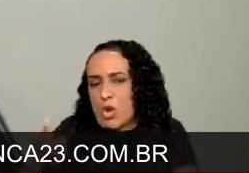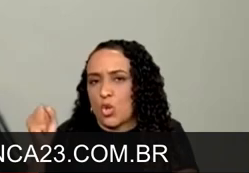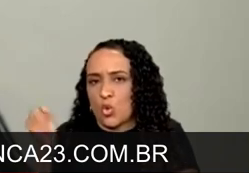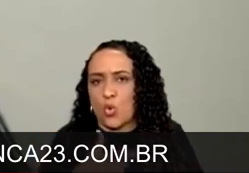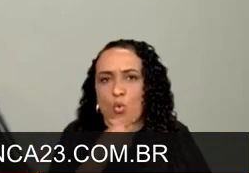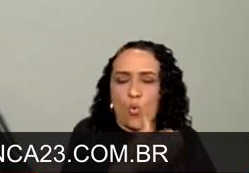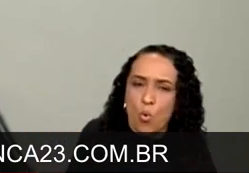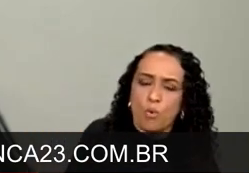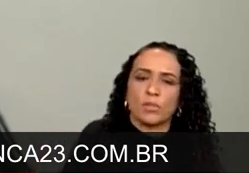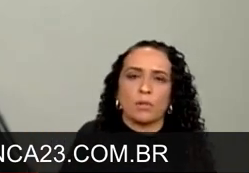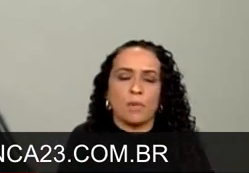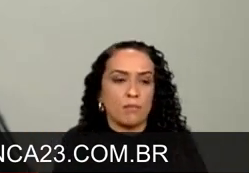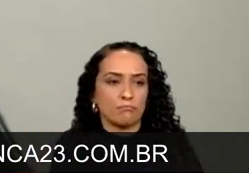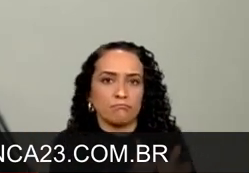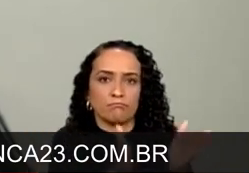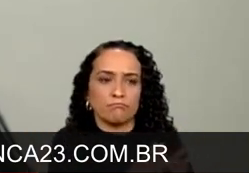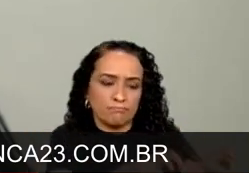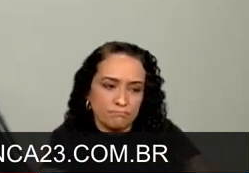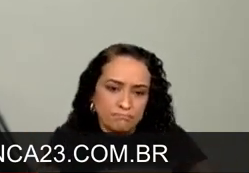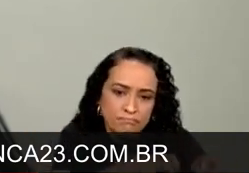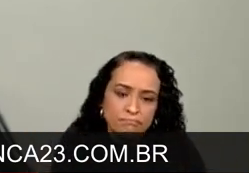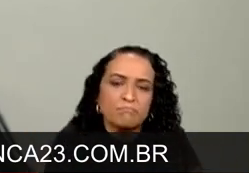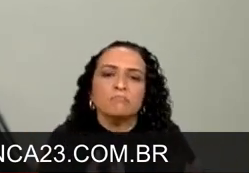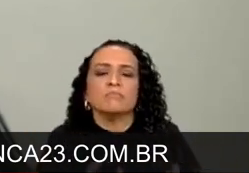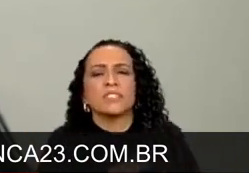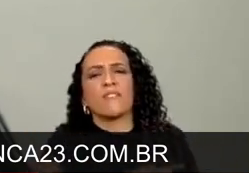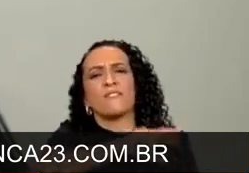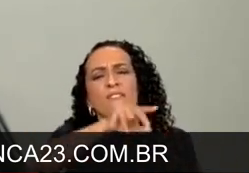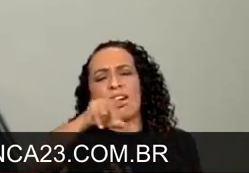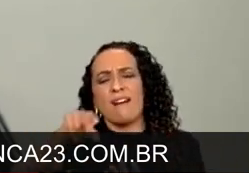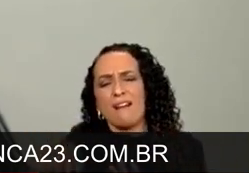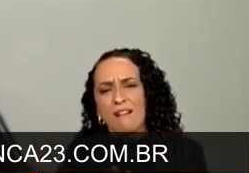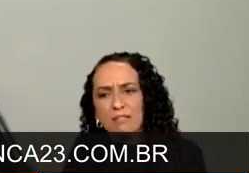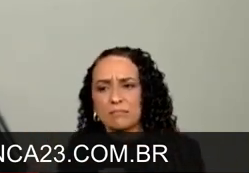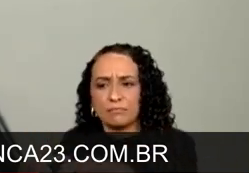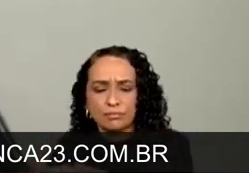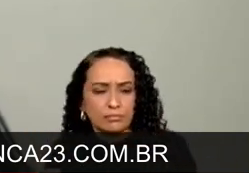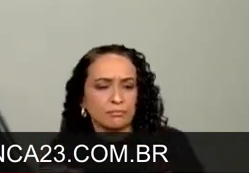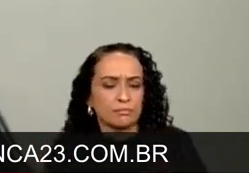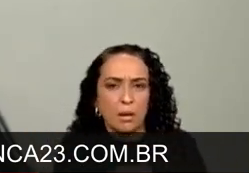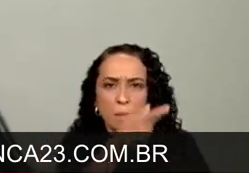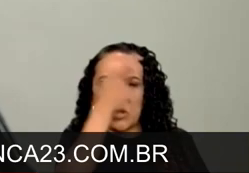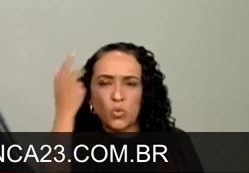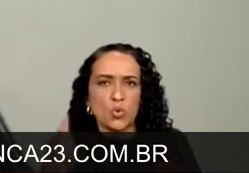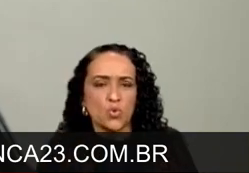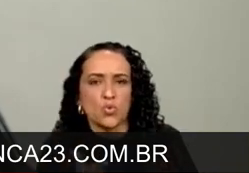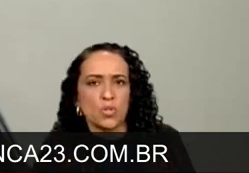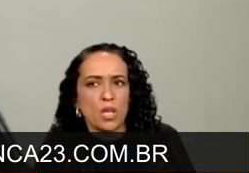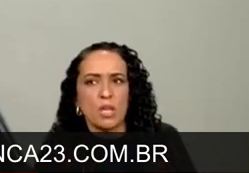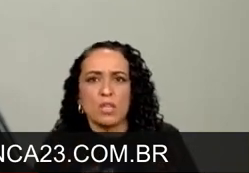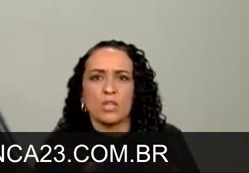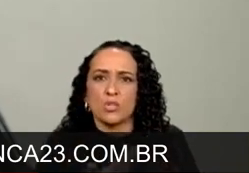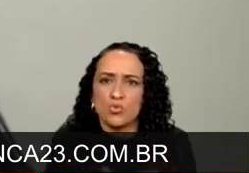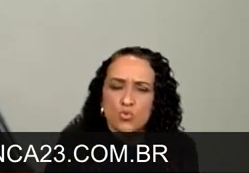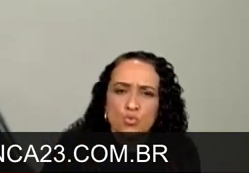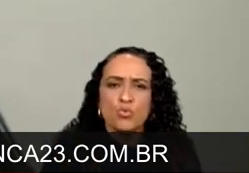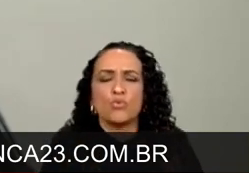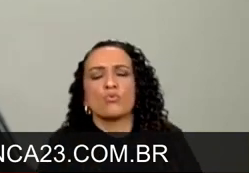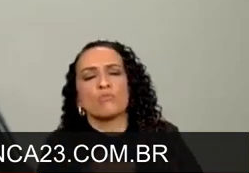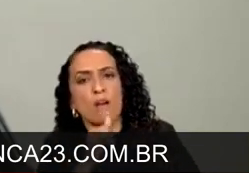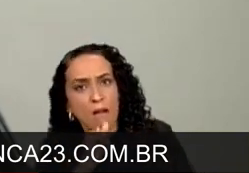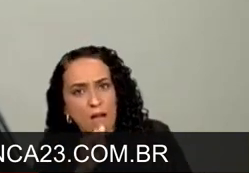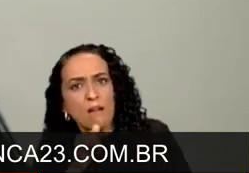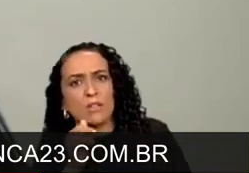homens, população da área rural, das regiões norte e nordeste, das classes CDE, as pessoas menos escolarizadas, elas ainda usufruem, né, do